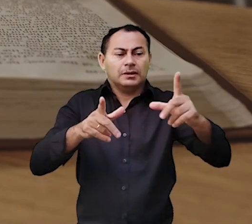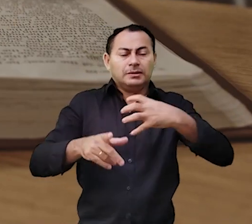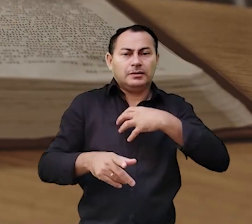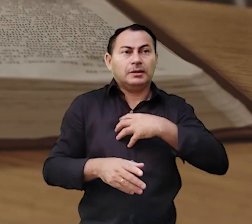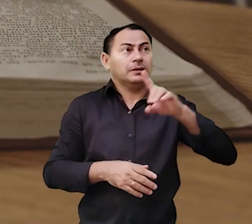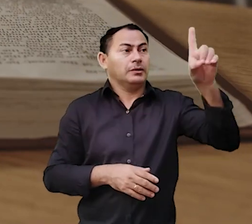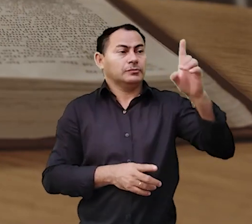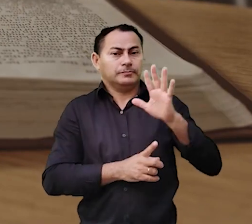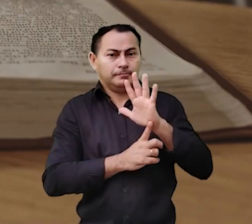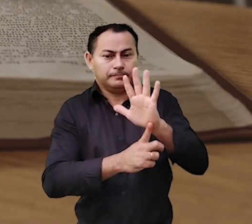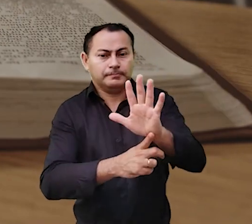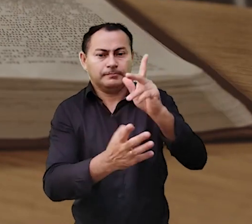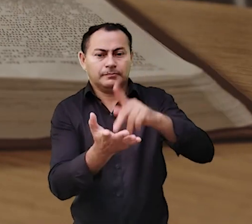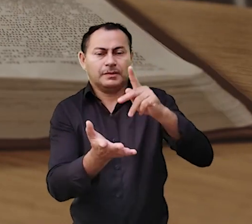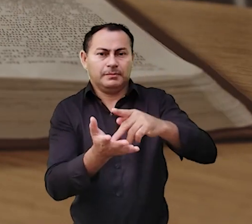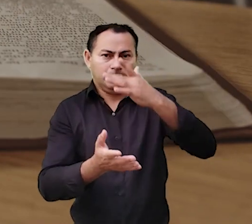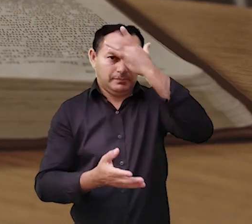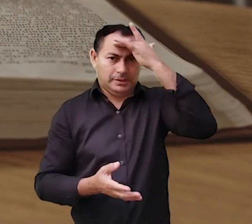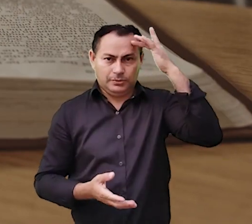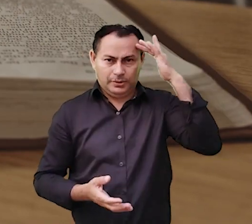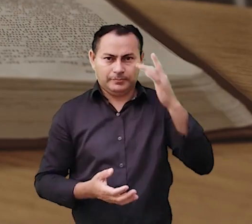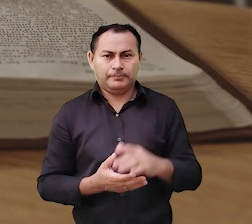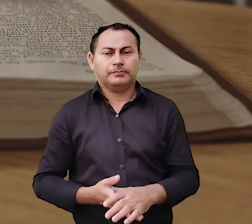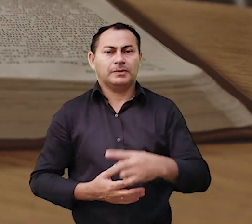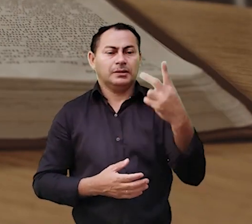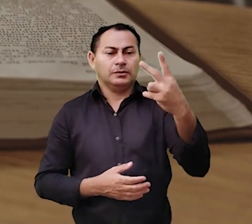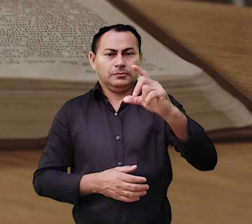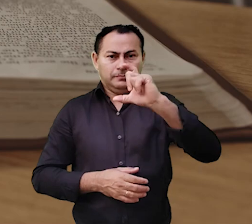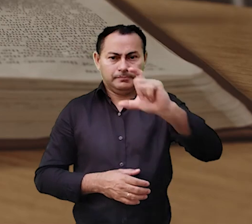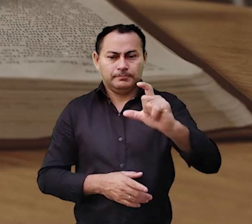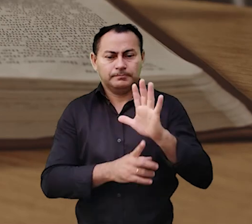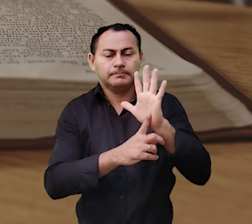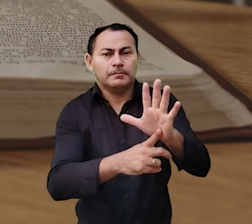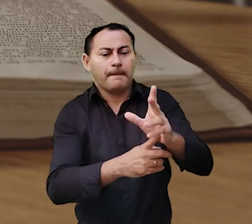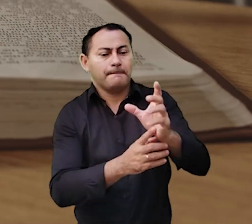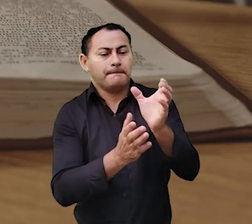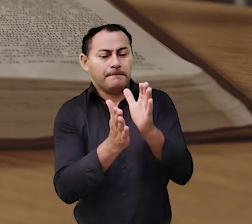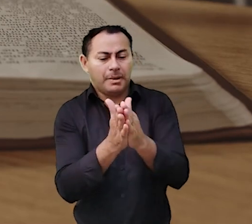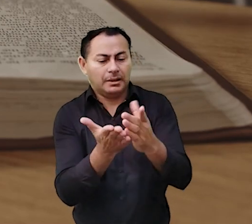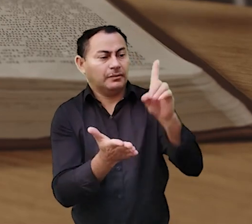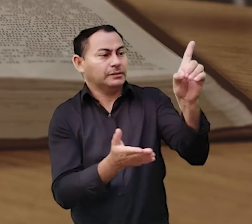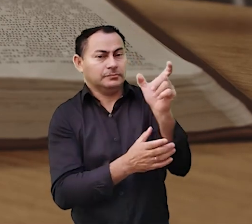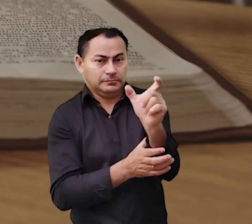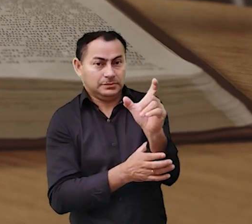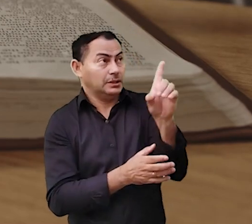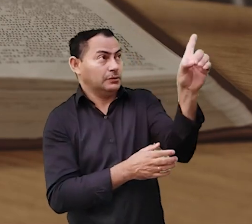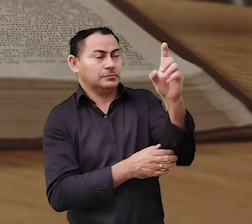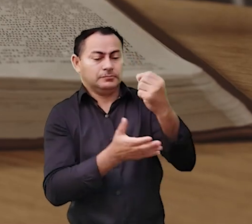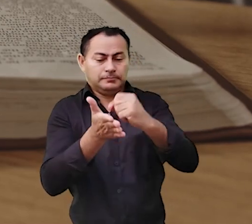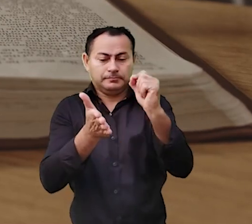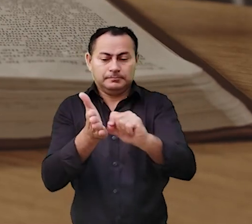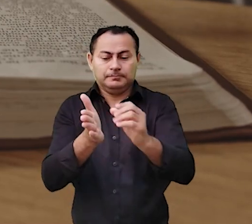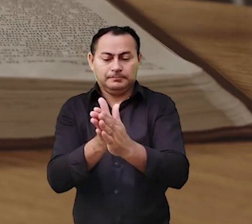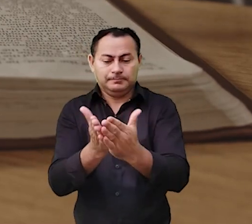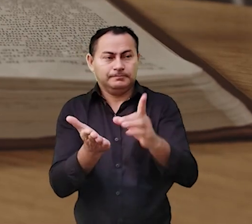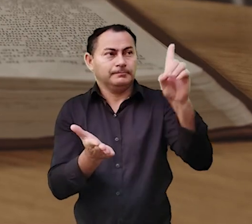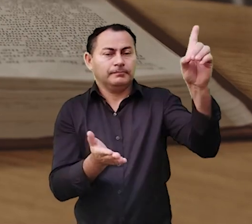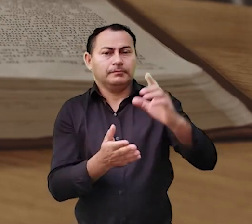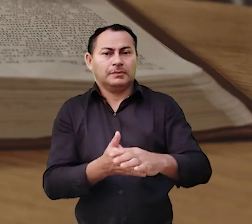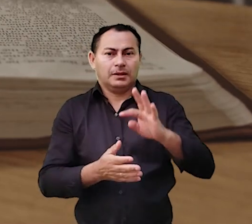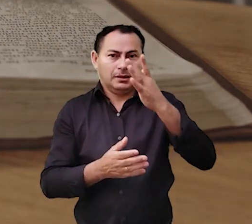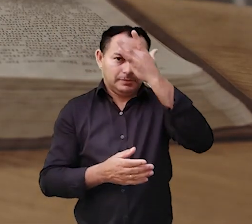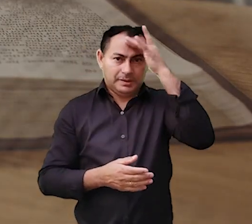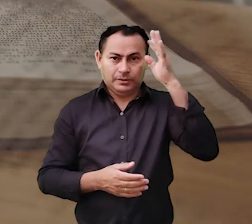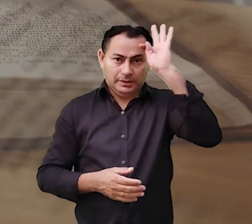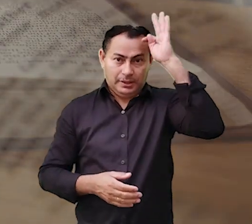pela qual Deus revela a verdade para o homem. Esse segundo parágrafo revela a palavra de Deus para o homem através das Escrituras.